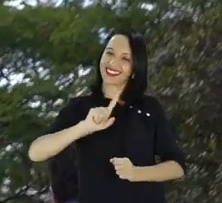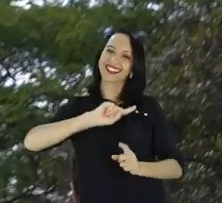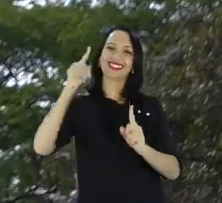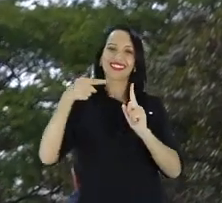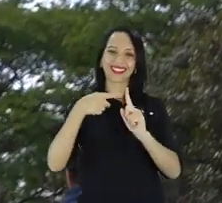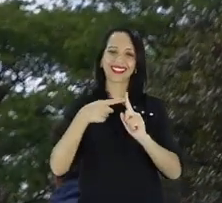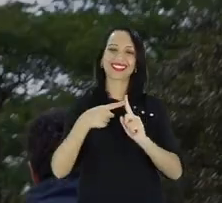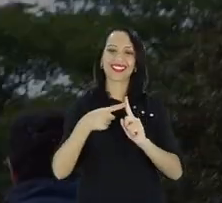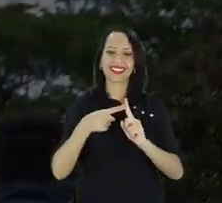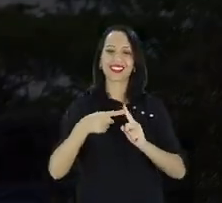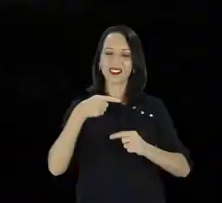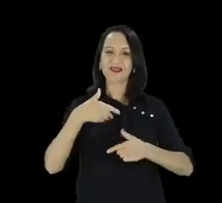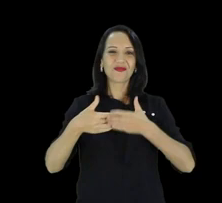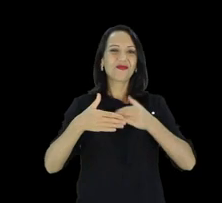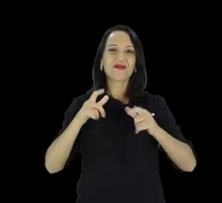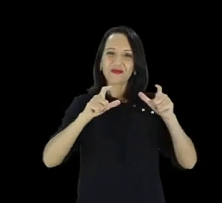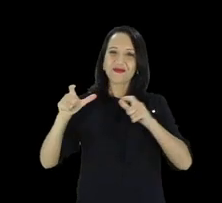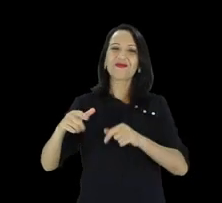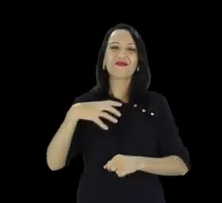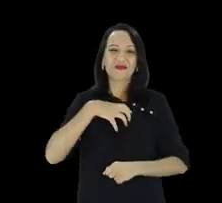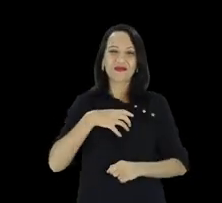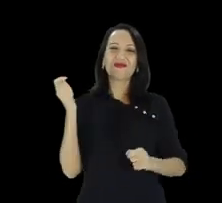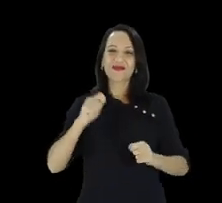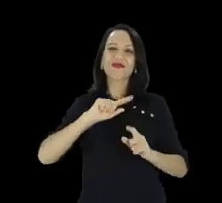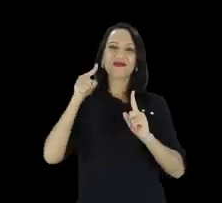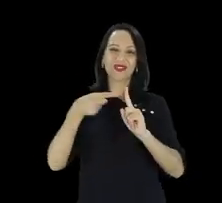de alguma maneira você chega lá